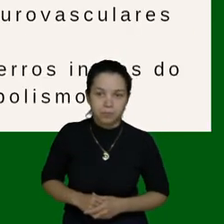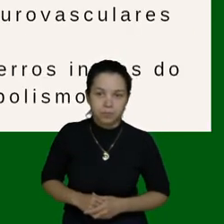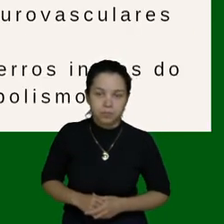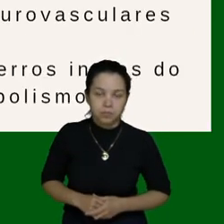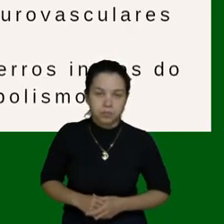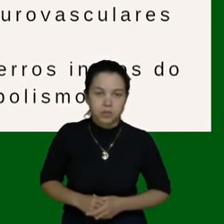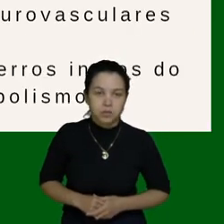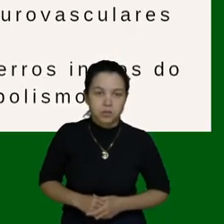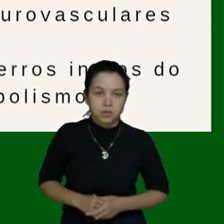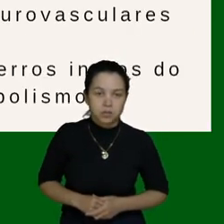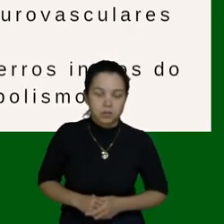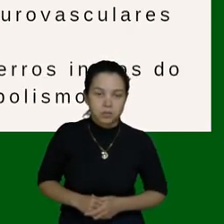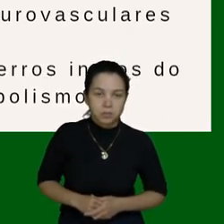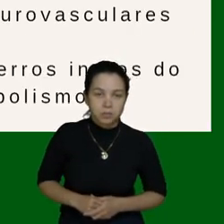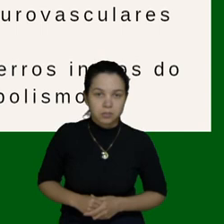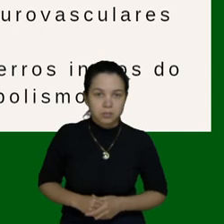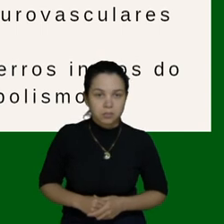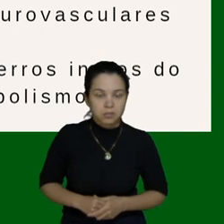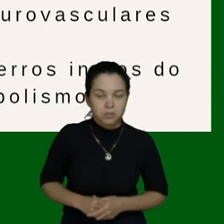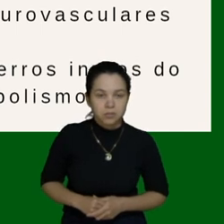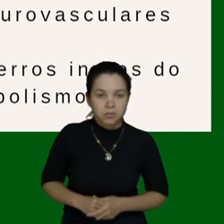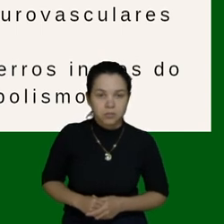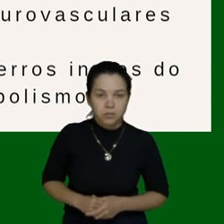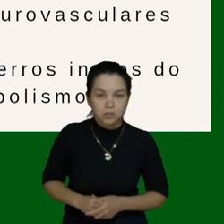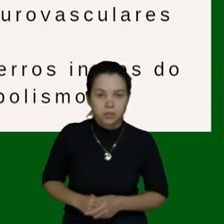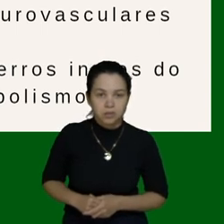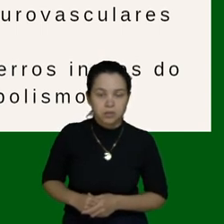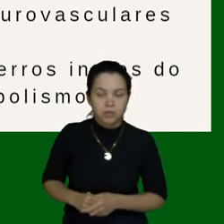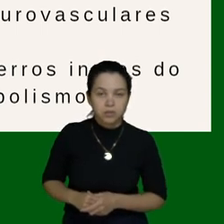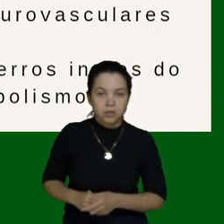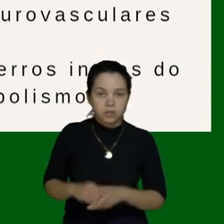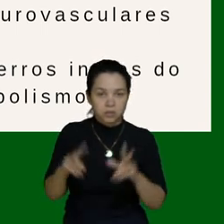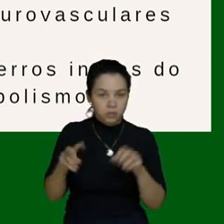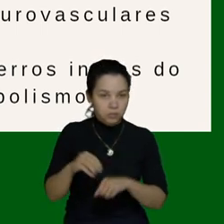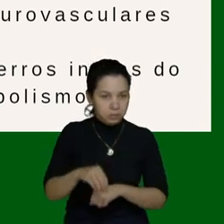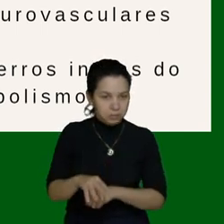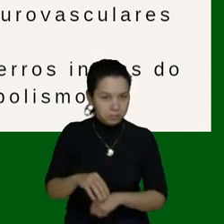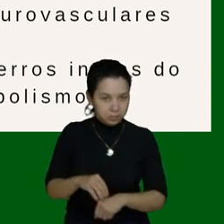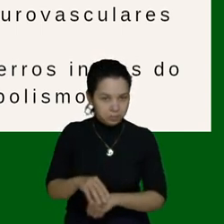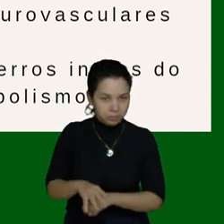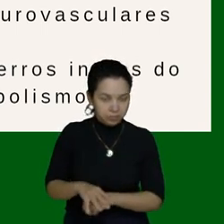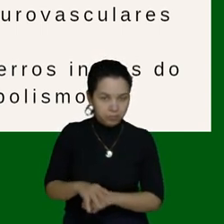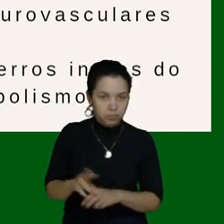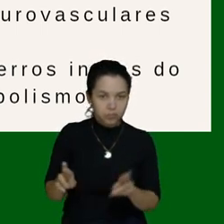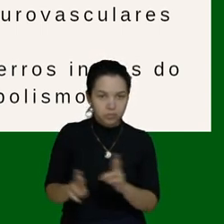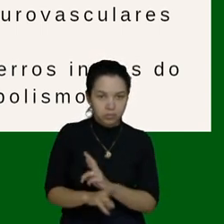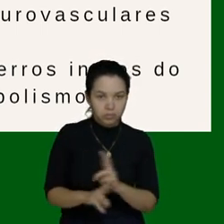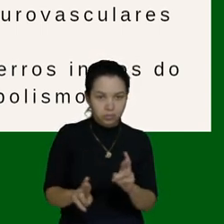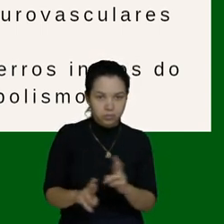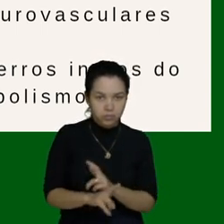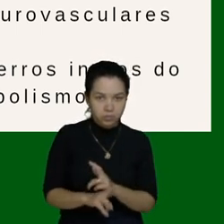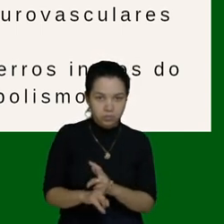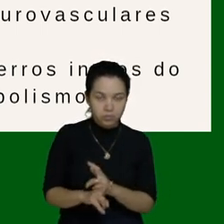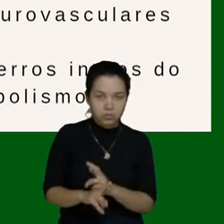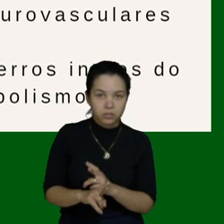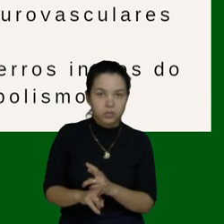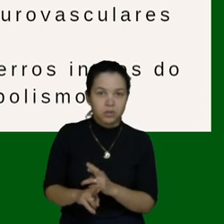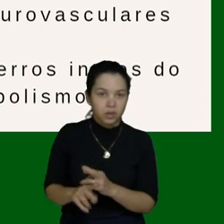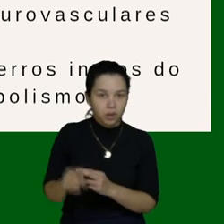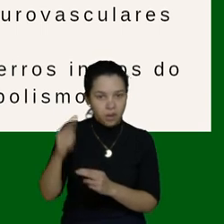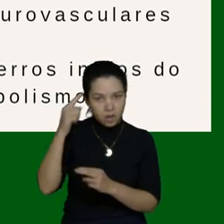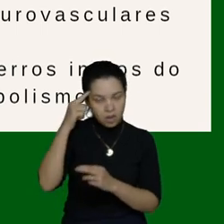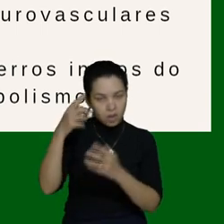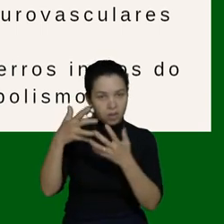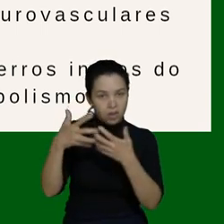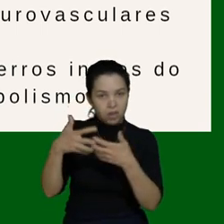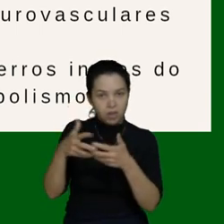secundários os casos então de encaminhamento que devem ser relacionados à neuropediatria